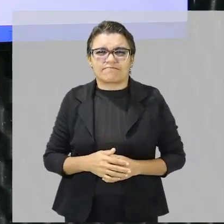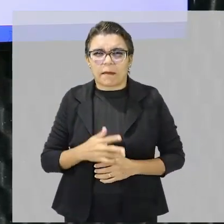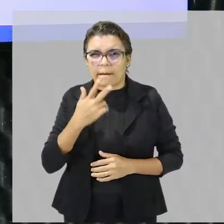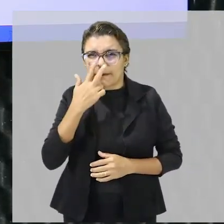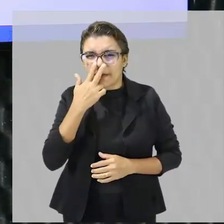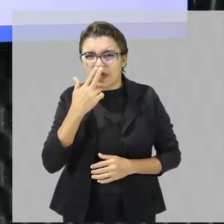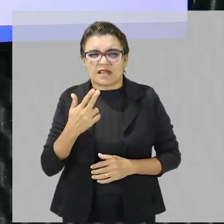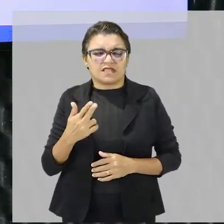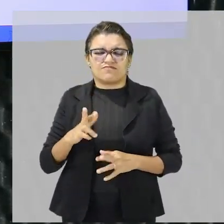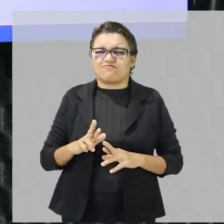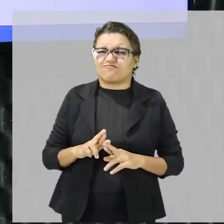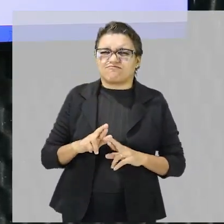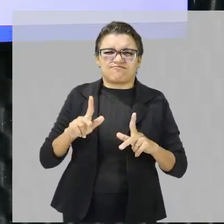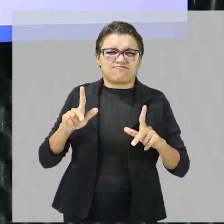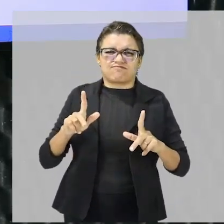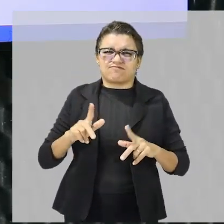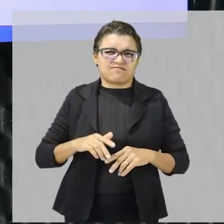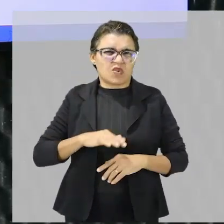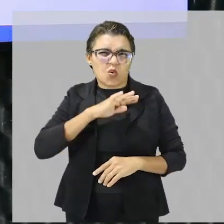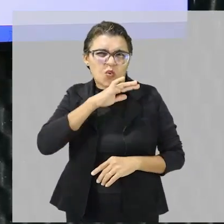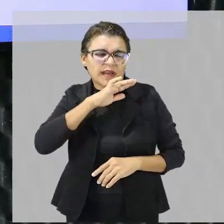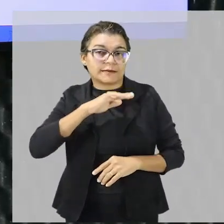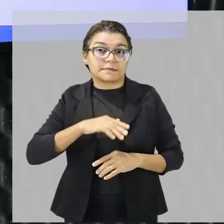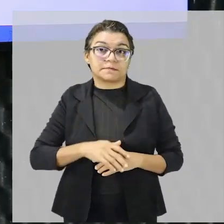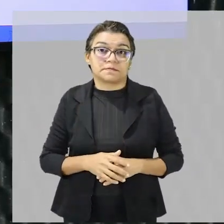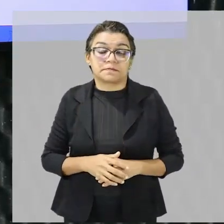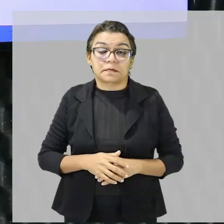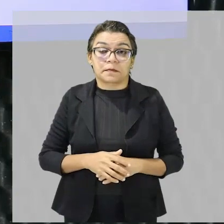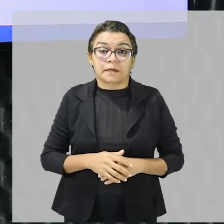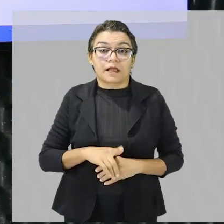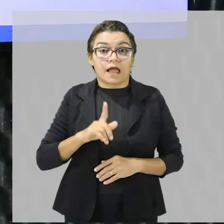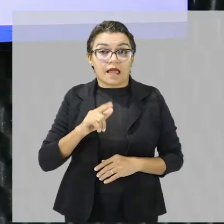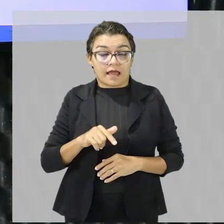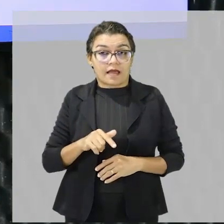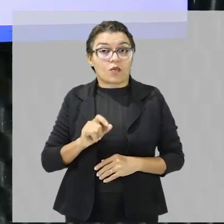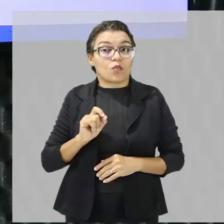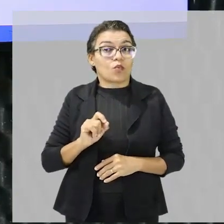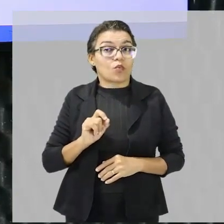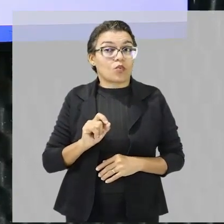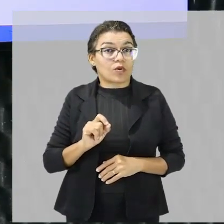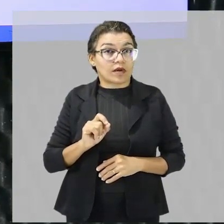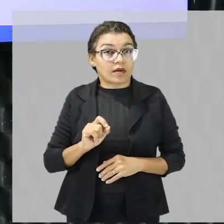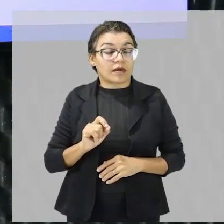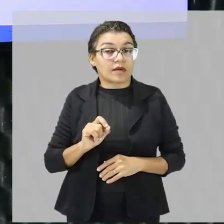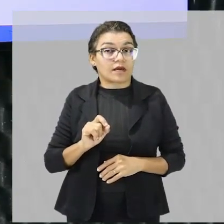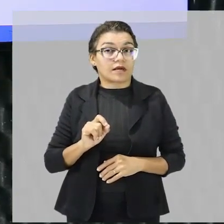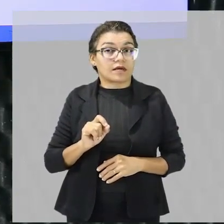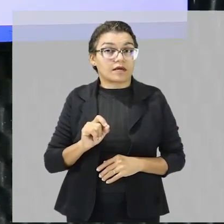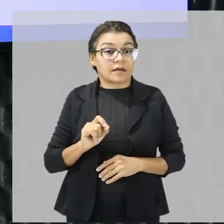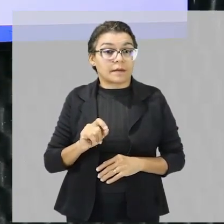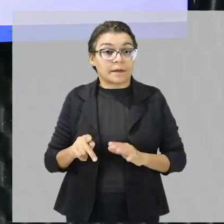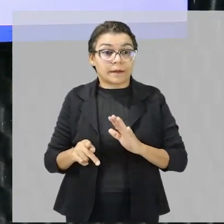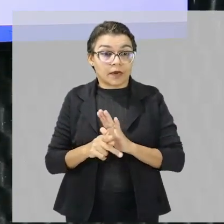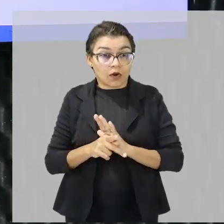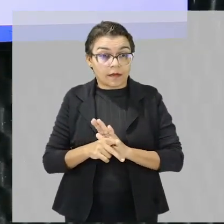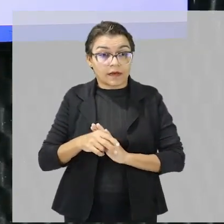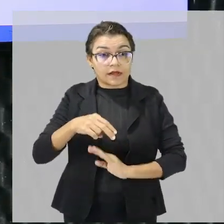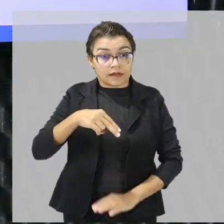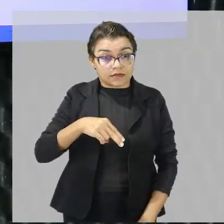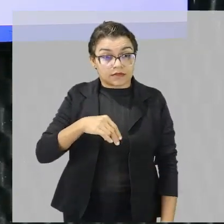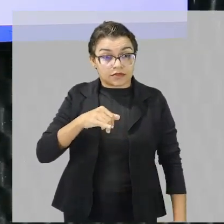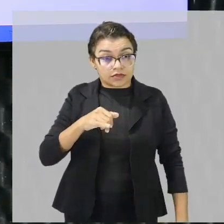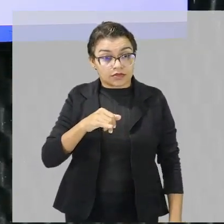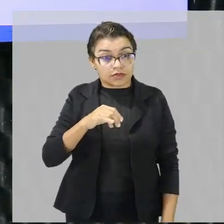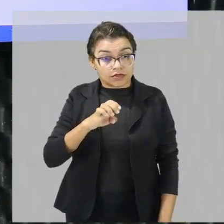disforme, ok? Isso é claro, condição nitiniana. O